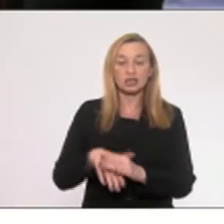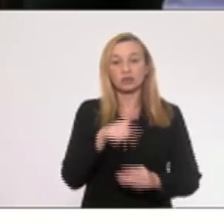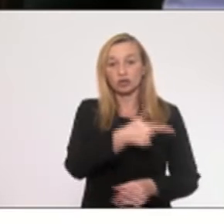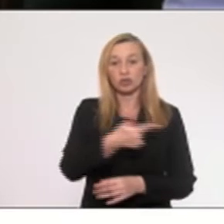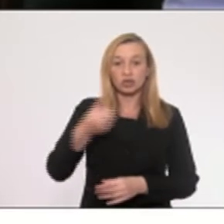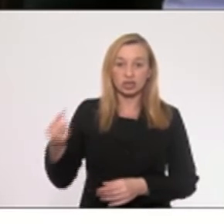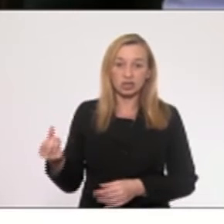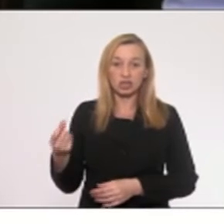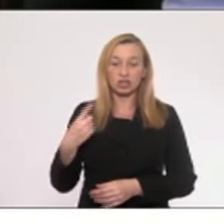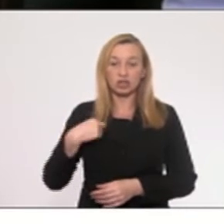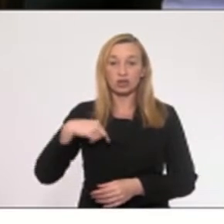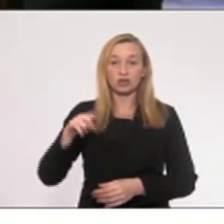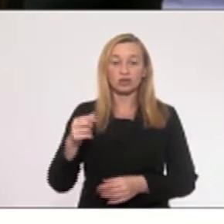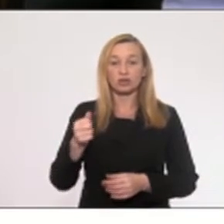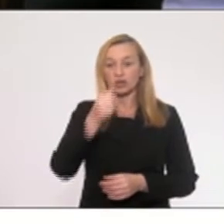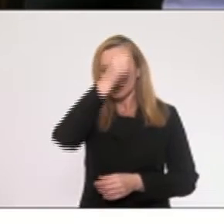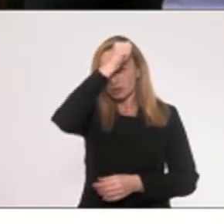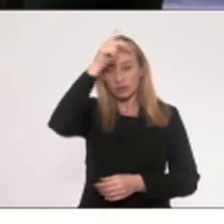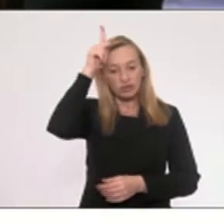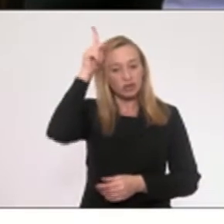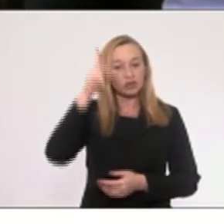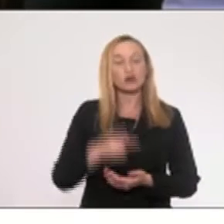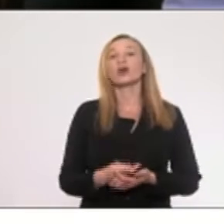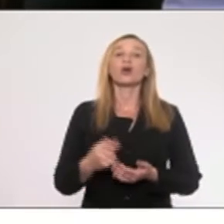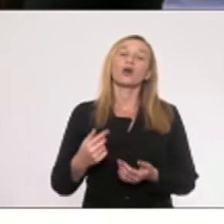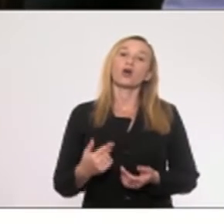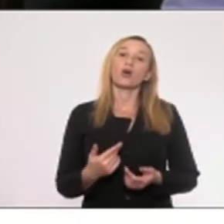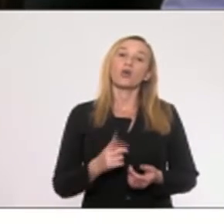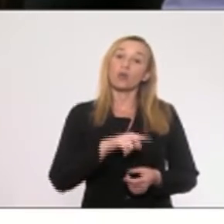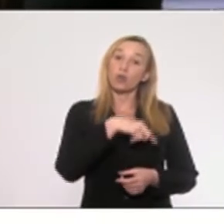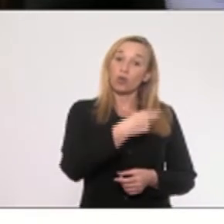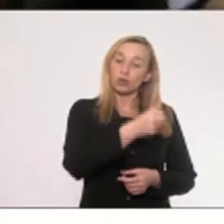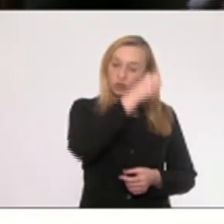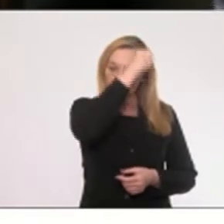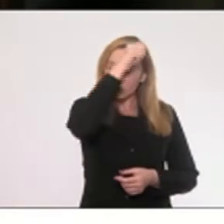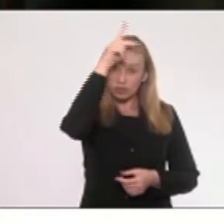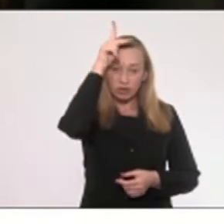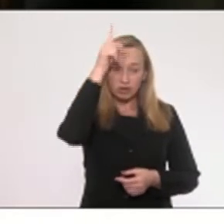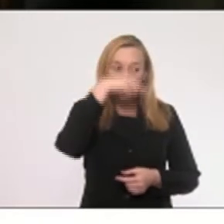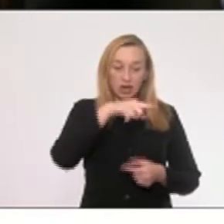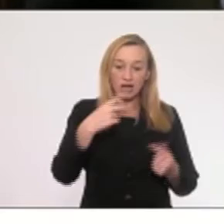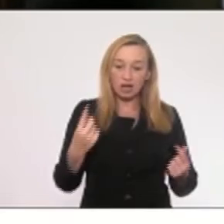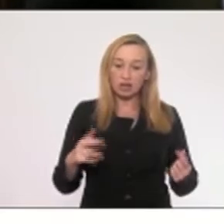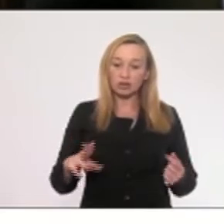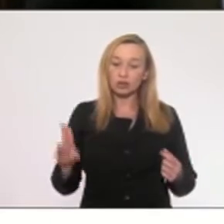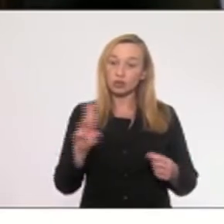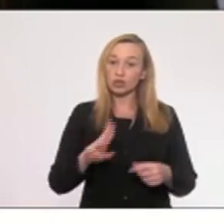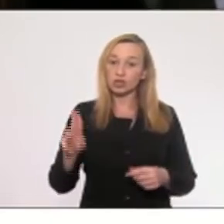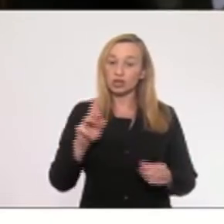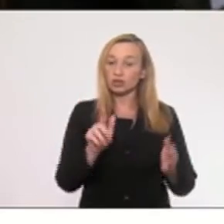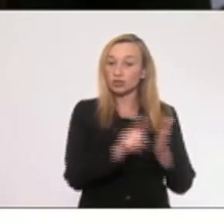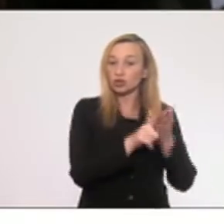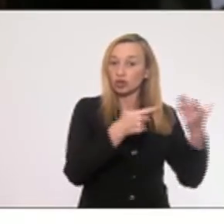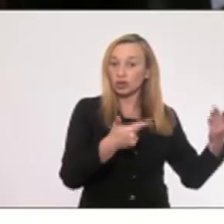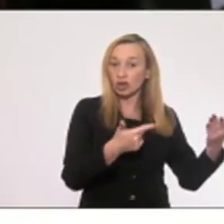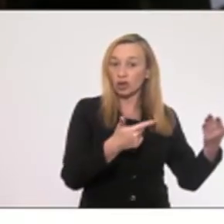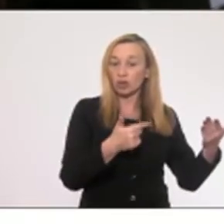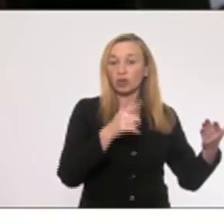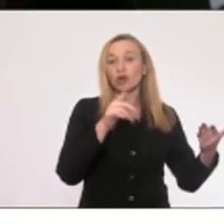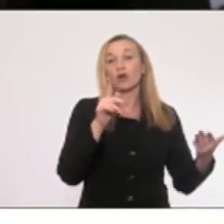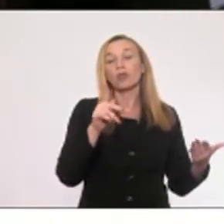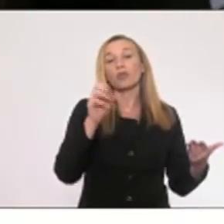disputei a prefeitura, o meu adversário, o prefeito do município de Macaé, usando o jornal Diário Costa do